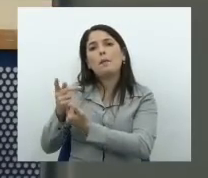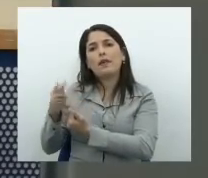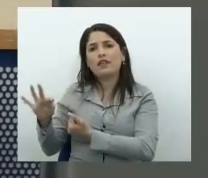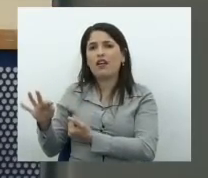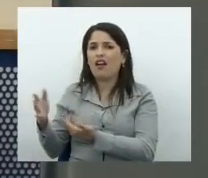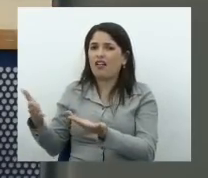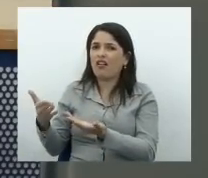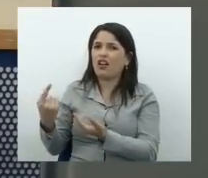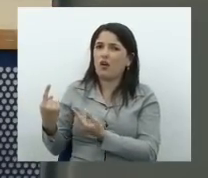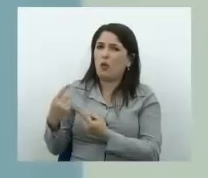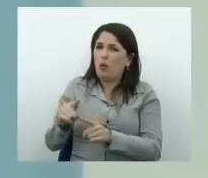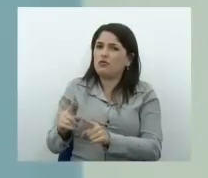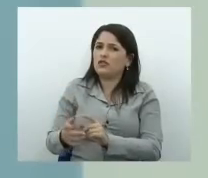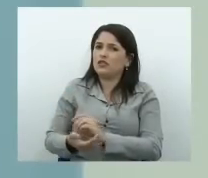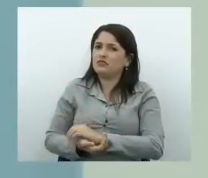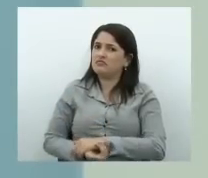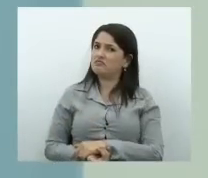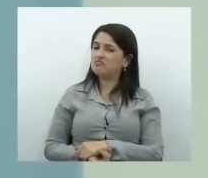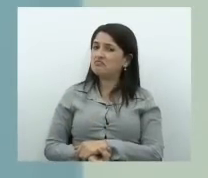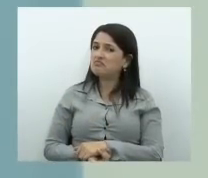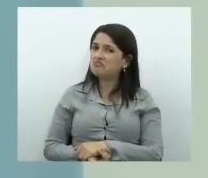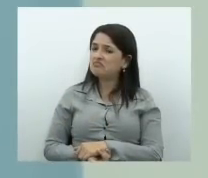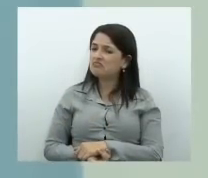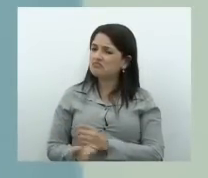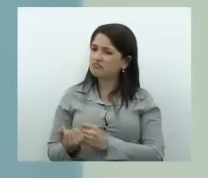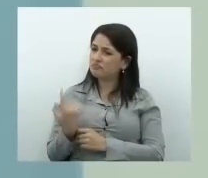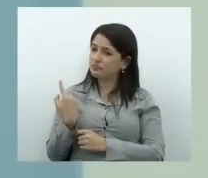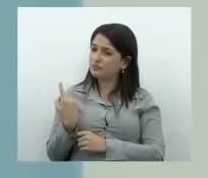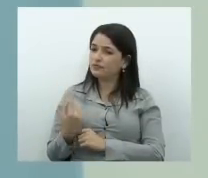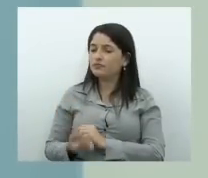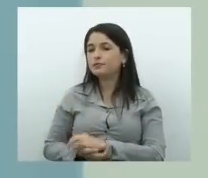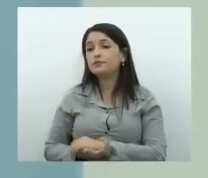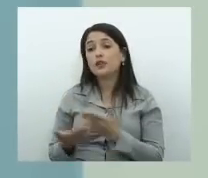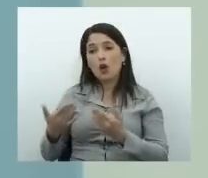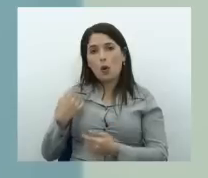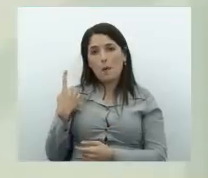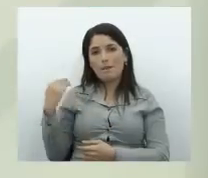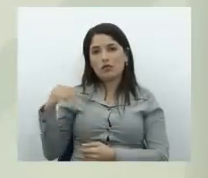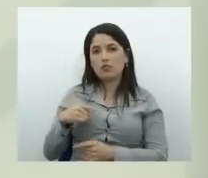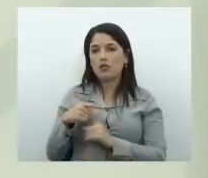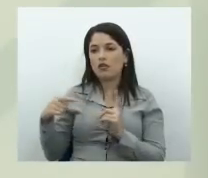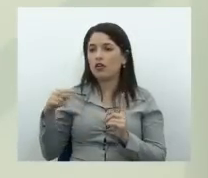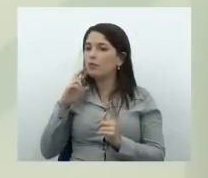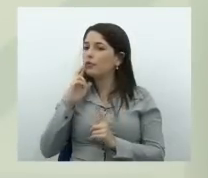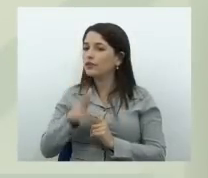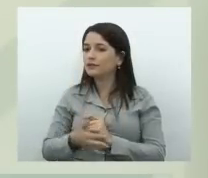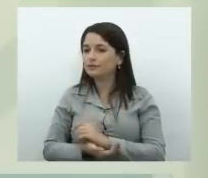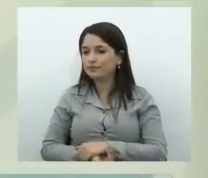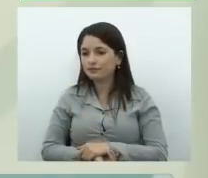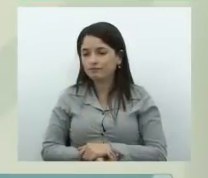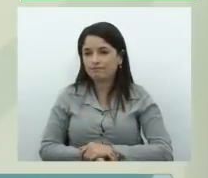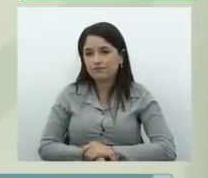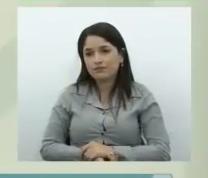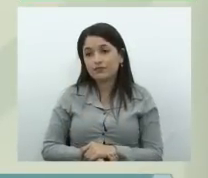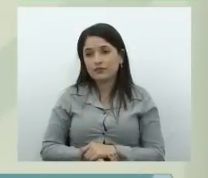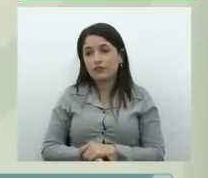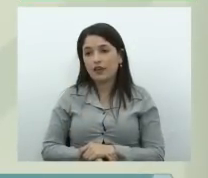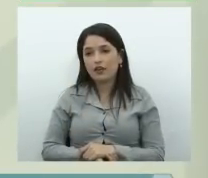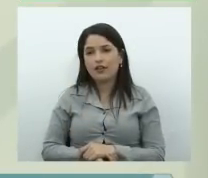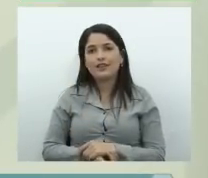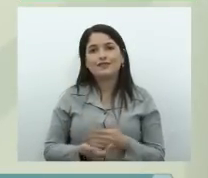obrigado, estar em oposição? Candidato, muito obrigado. É o tempo da pergunta. 1 minuto e meio para a resposta, candidato Wagner Freitas, por favor. Olha, eu